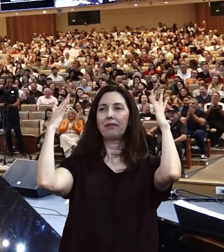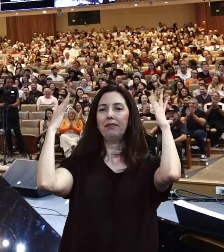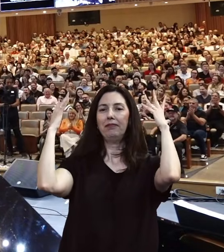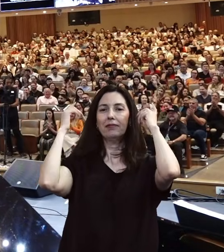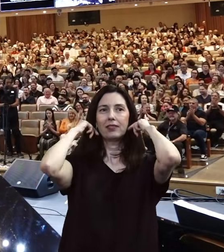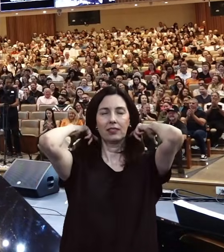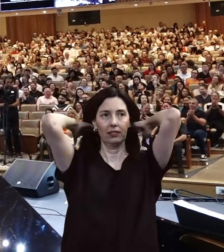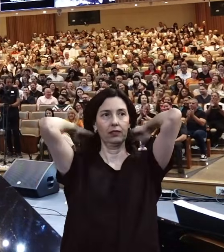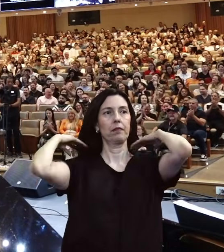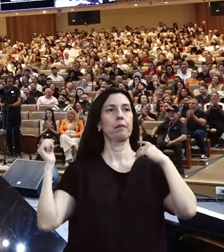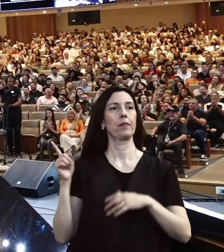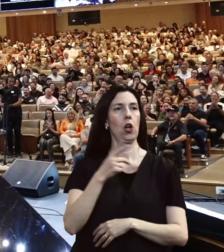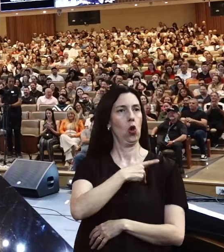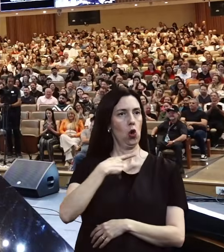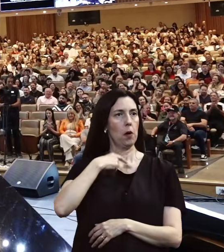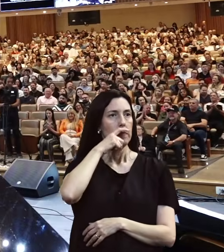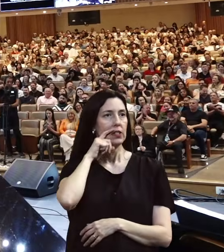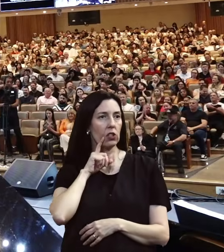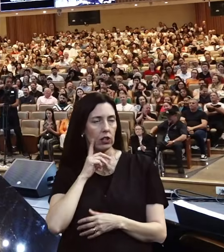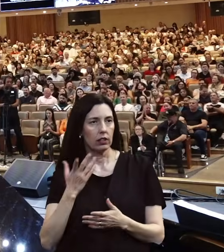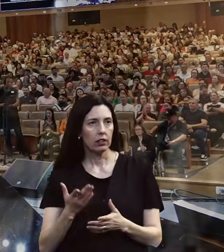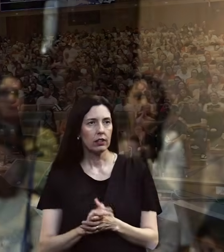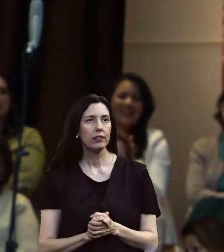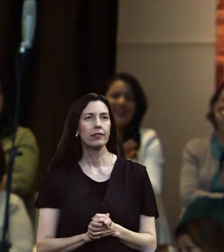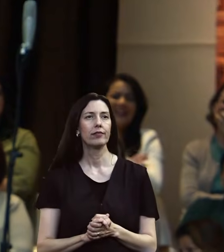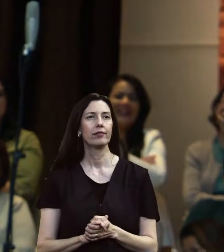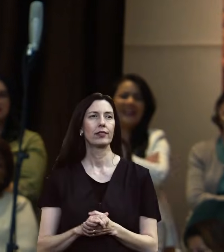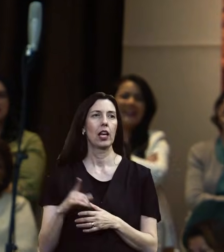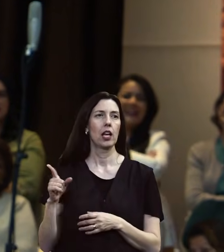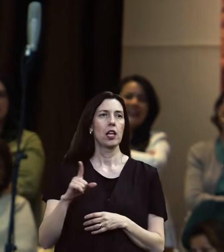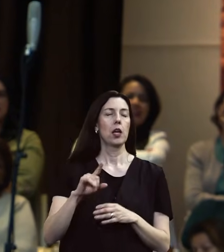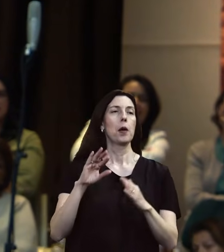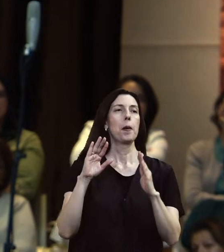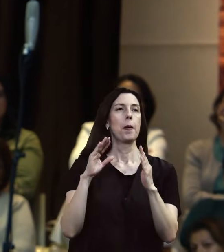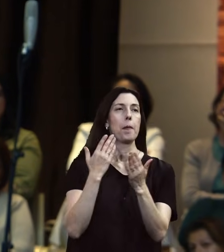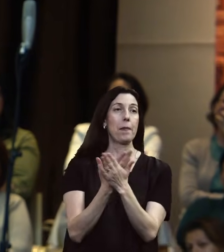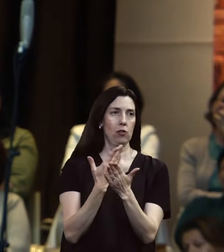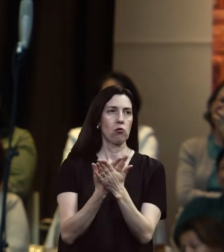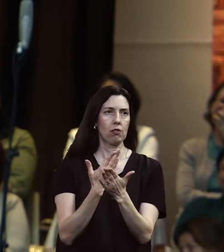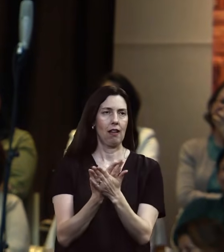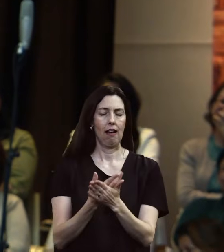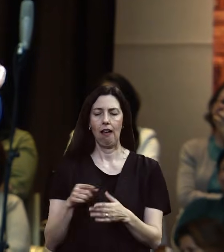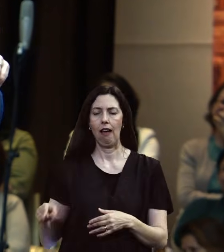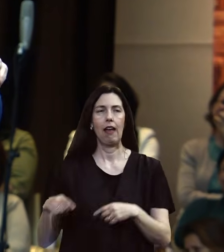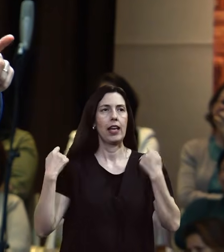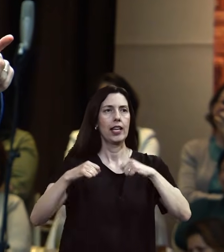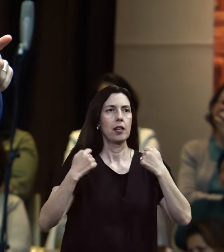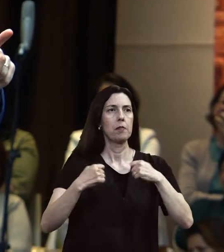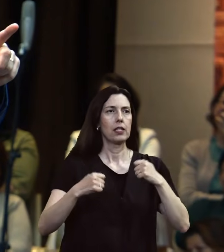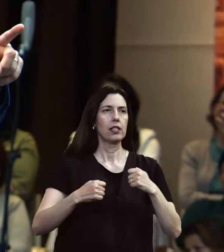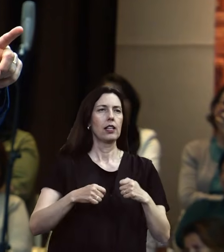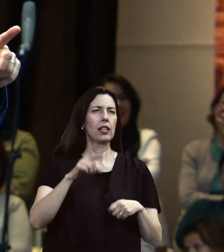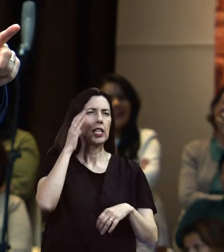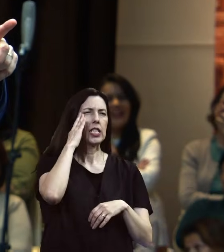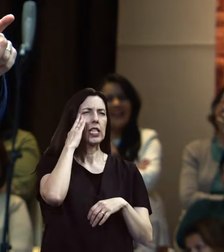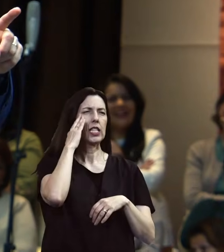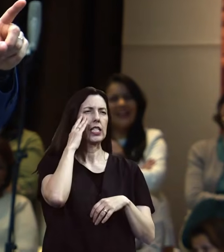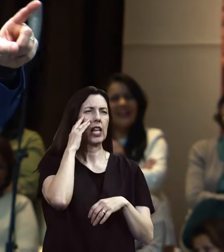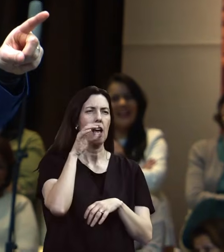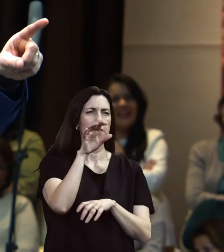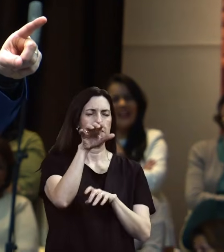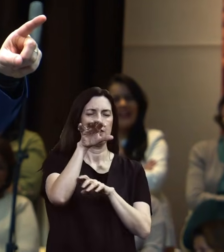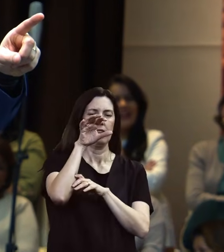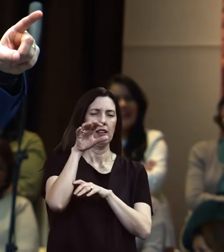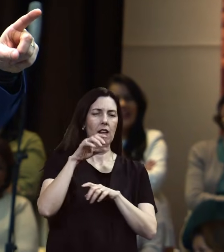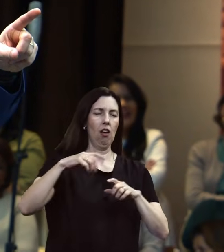O Adoniran, para estudar, ele tinha que correr atrás de um trator, porque às vezes ele perdia o horário do trator que levava